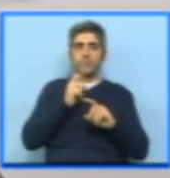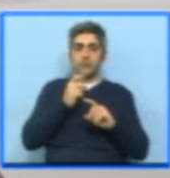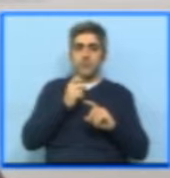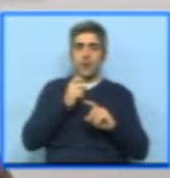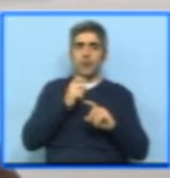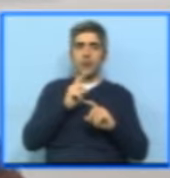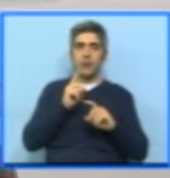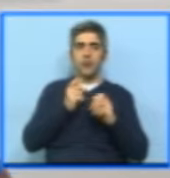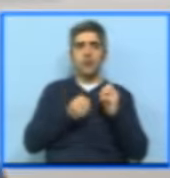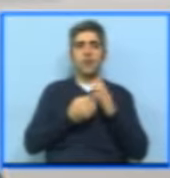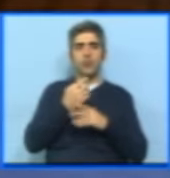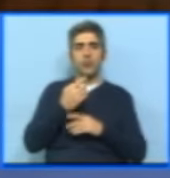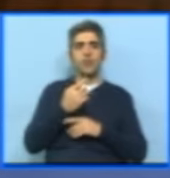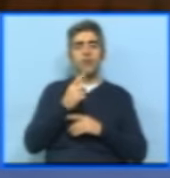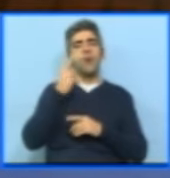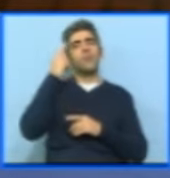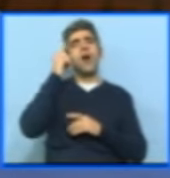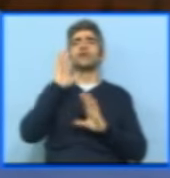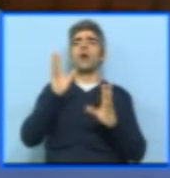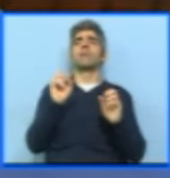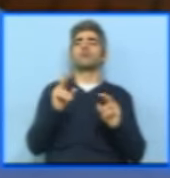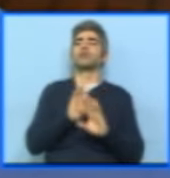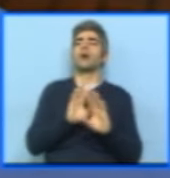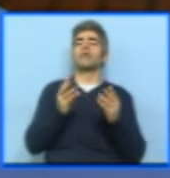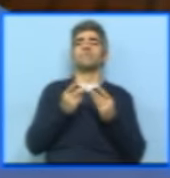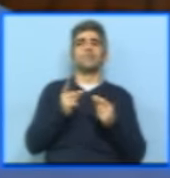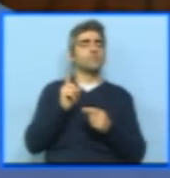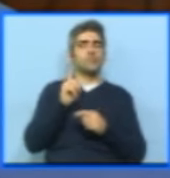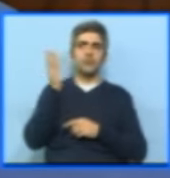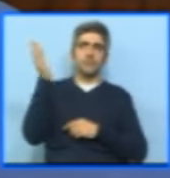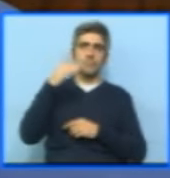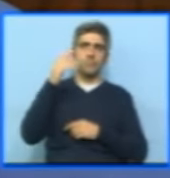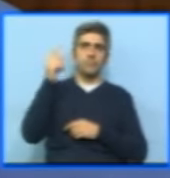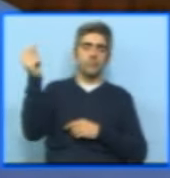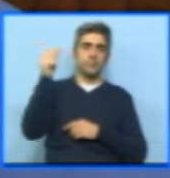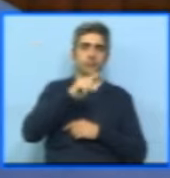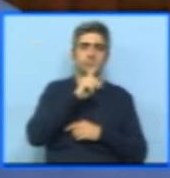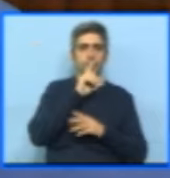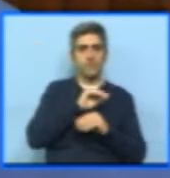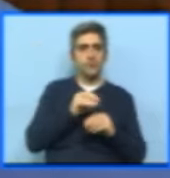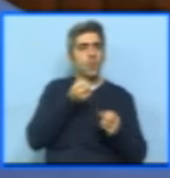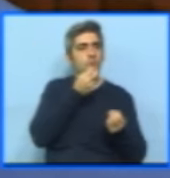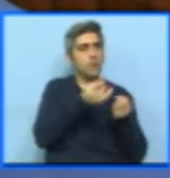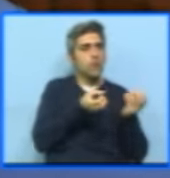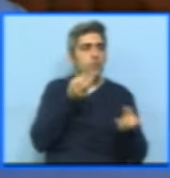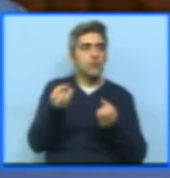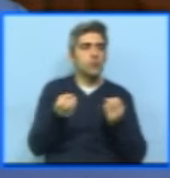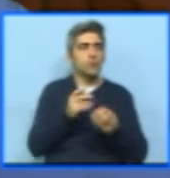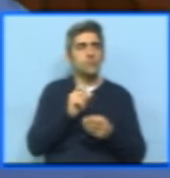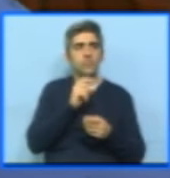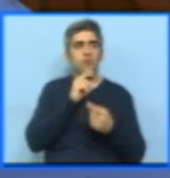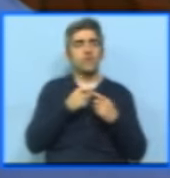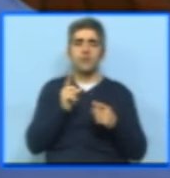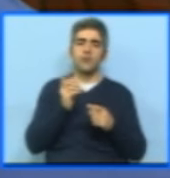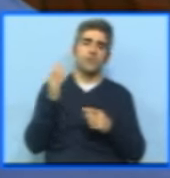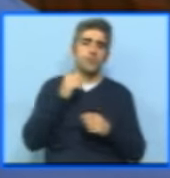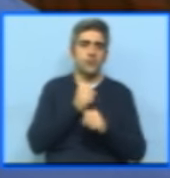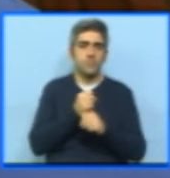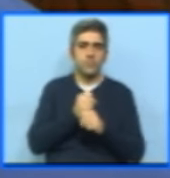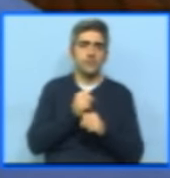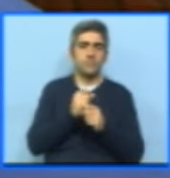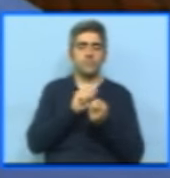travão. Criar ilusões, não é? Não criar ilusões. Não, vamos para debaixo do monte, silêncio, nada de contar que isto pode ser diferente, vamos trabalhar